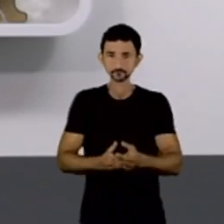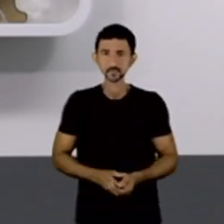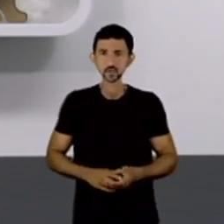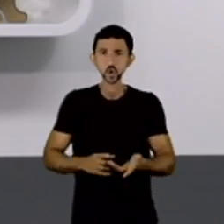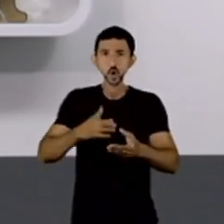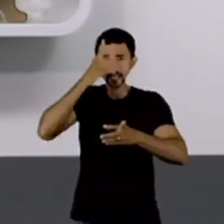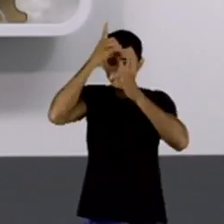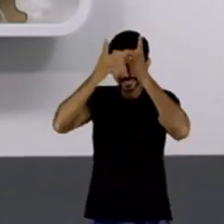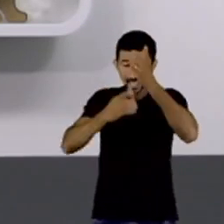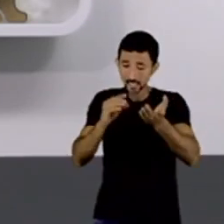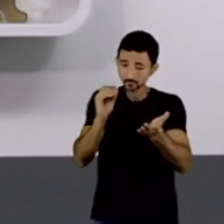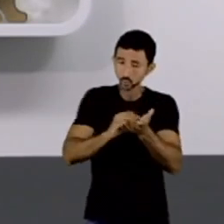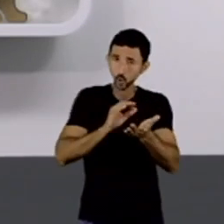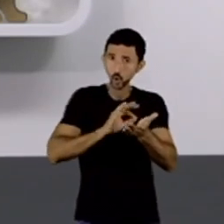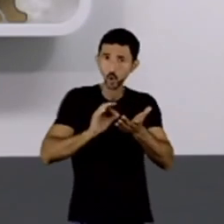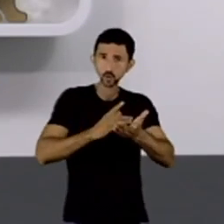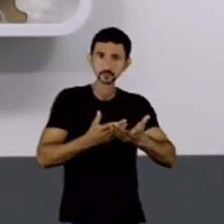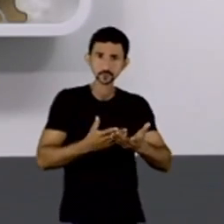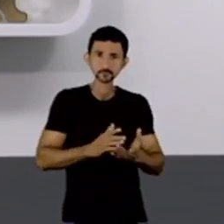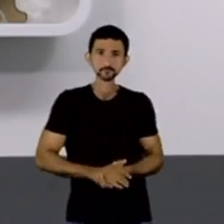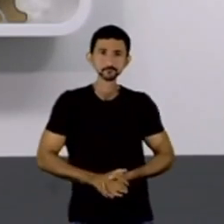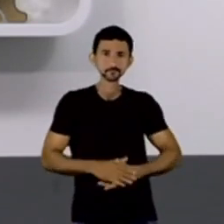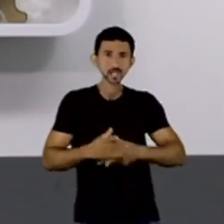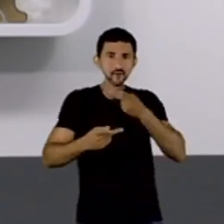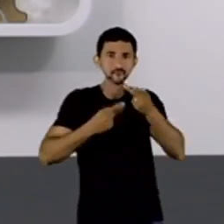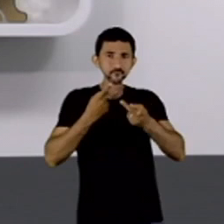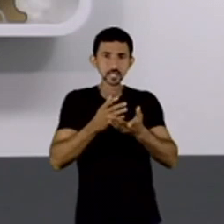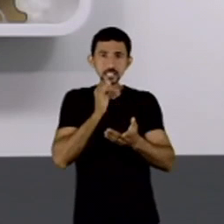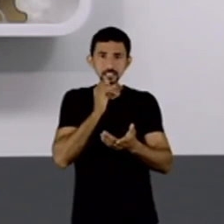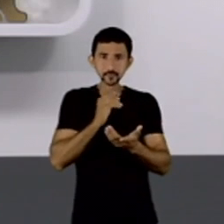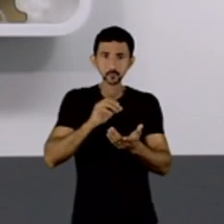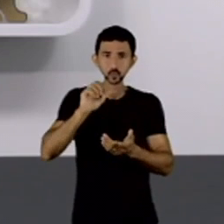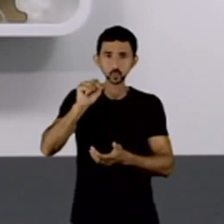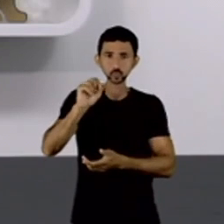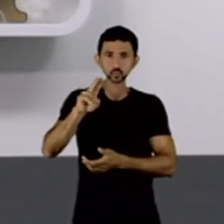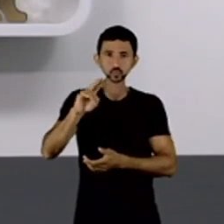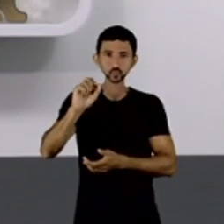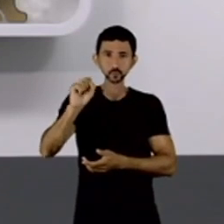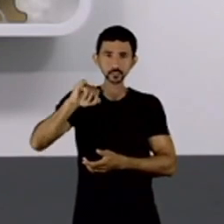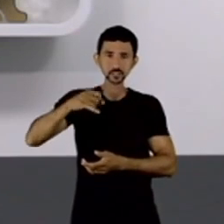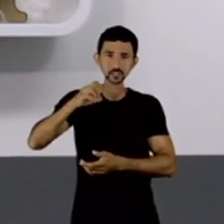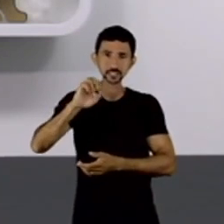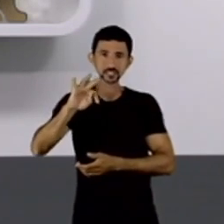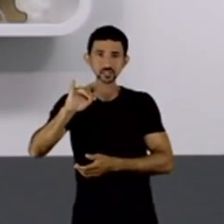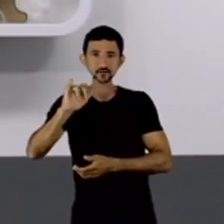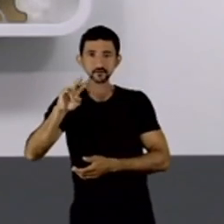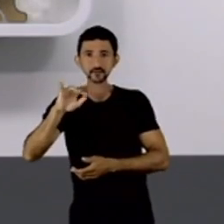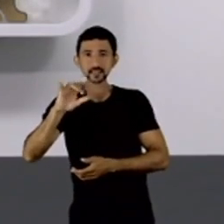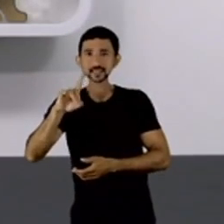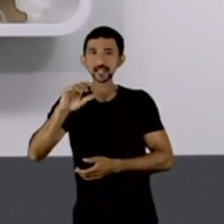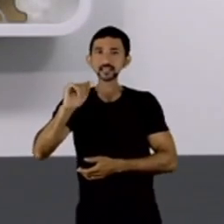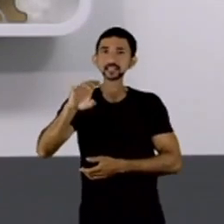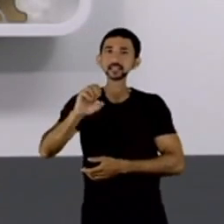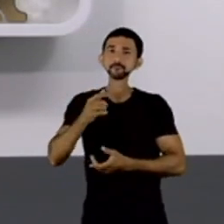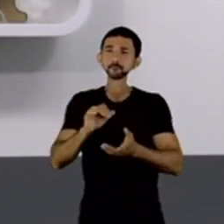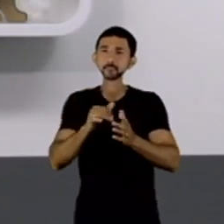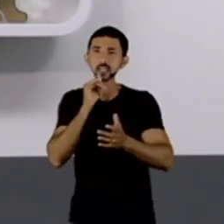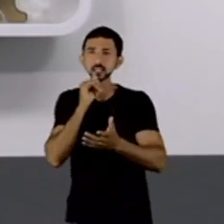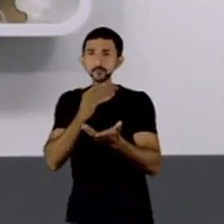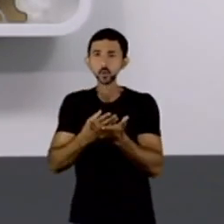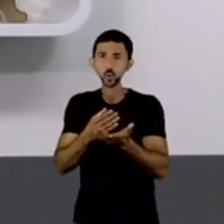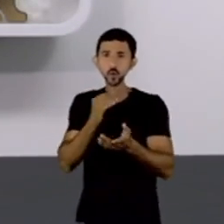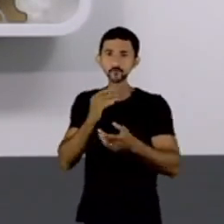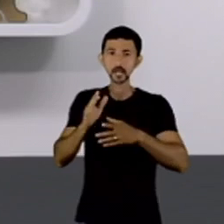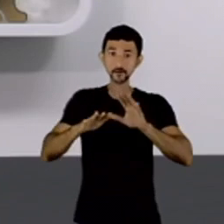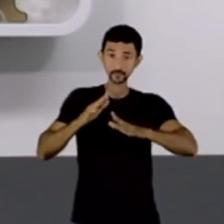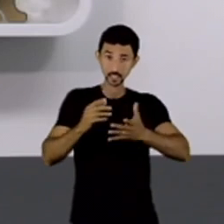com aquilo que está sendo contado por mim. Já a subjetividade é o contrário disso. Você é subjetivo toda vez que,